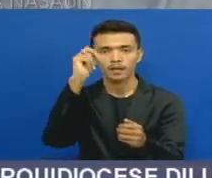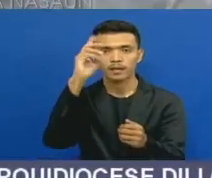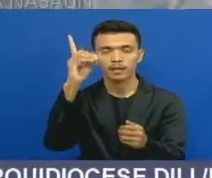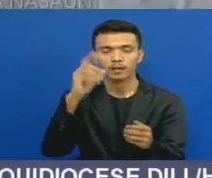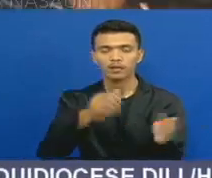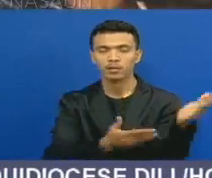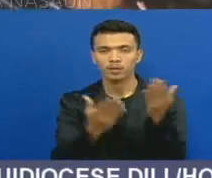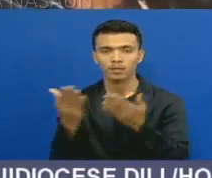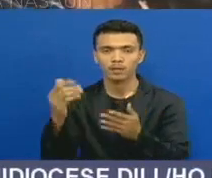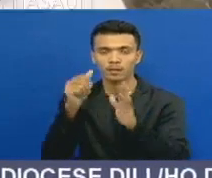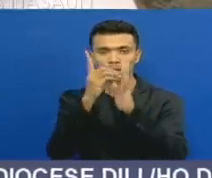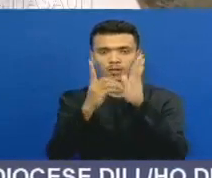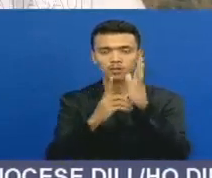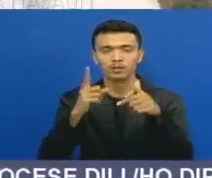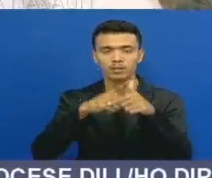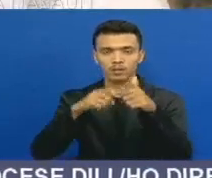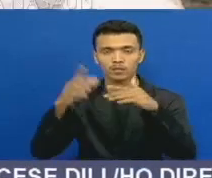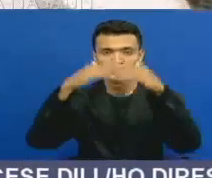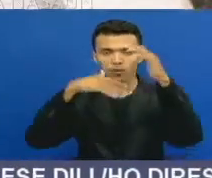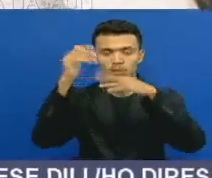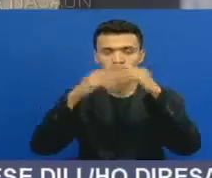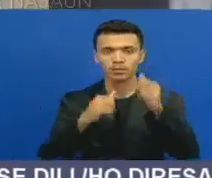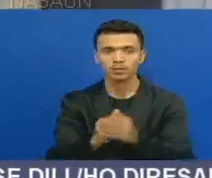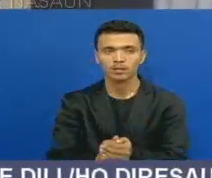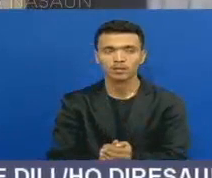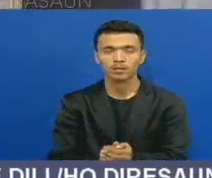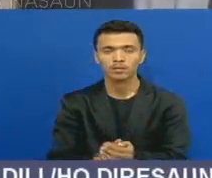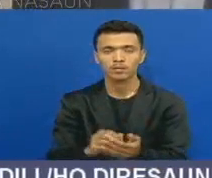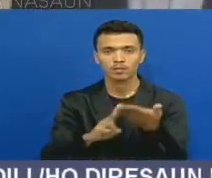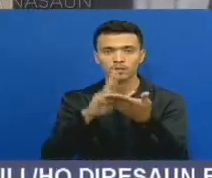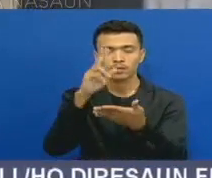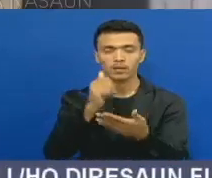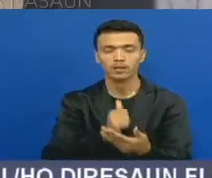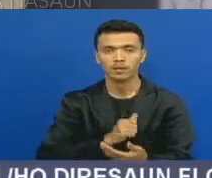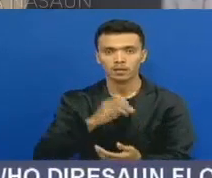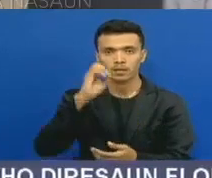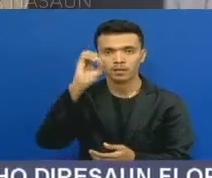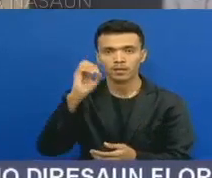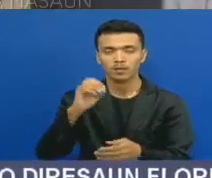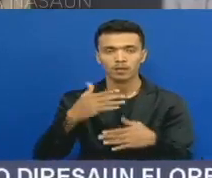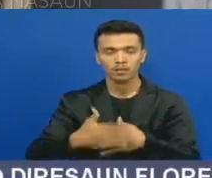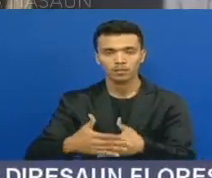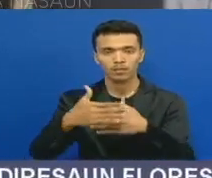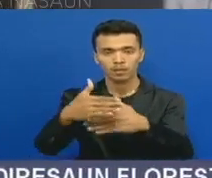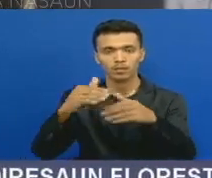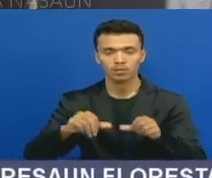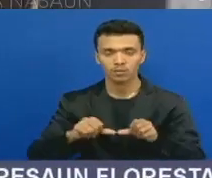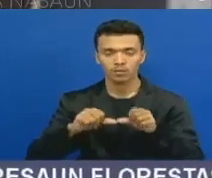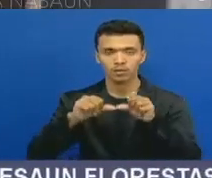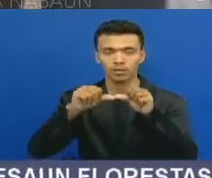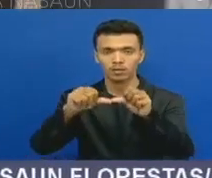ba fase construção. Cidade universitário Aileu que ninha progresso lao da